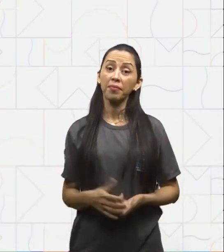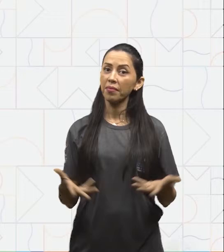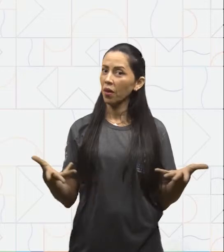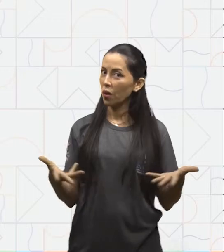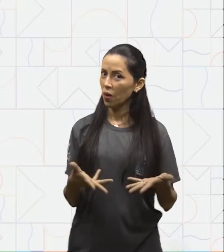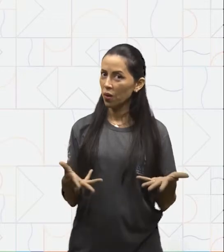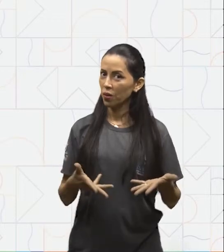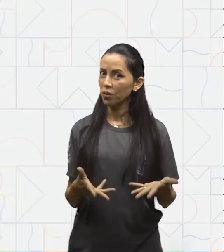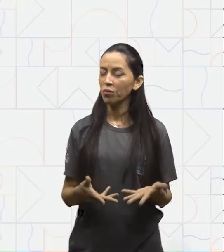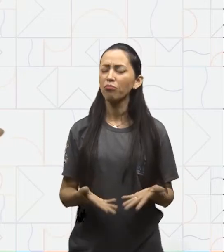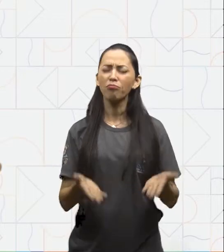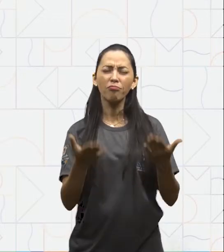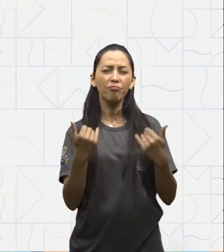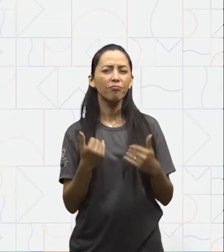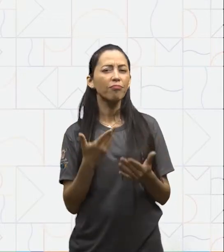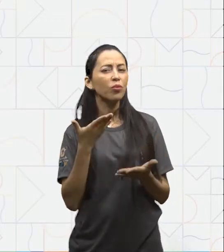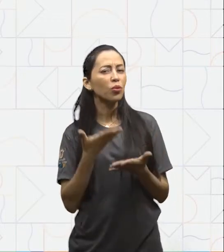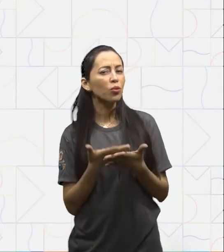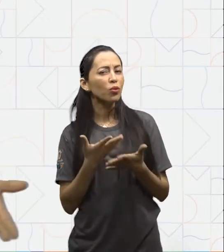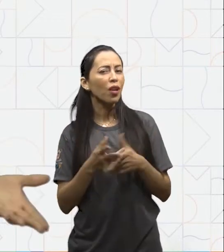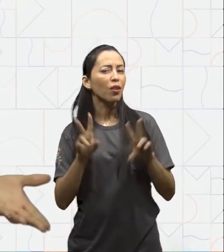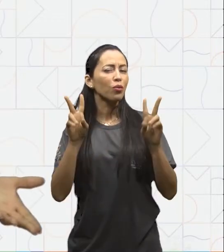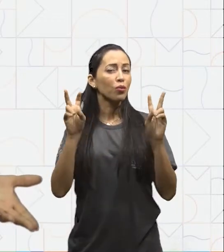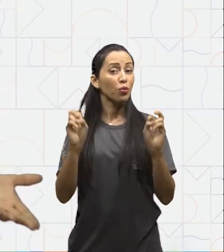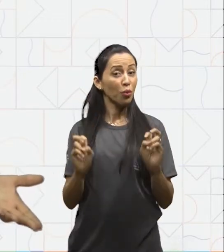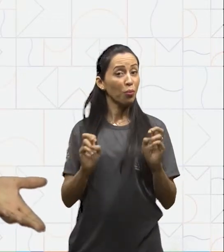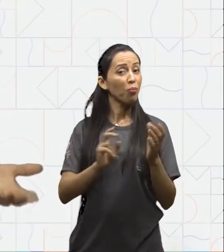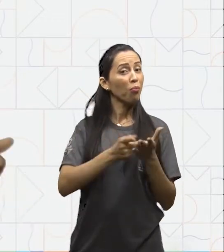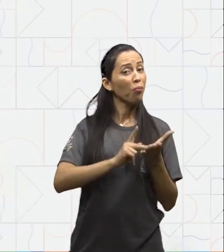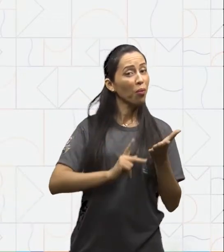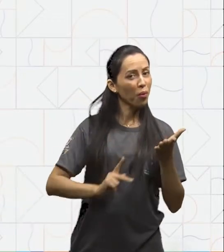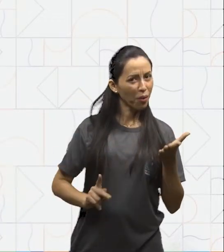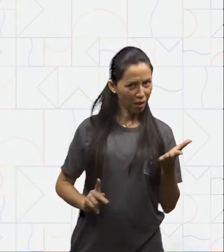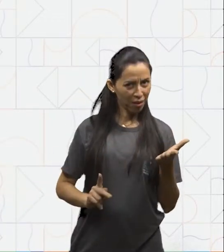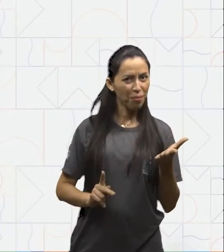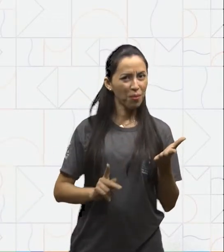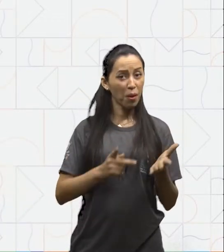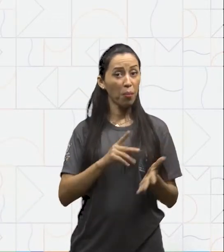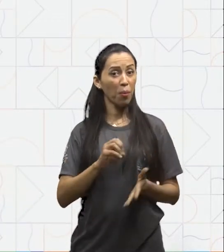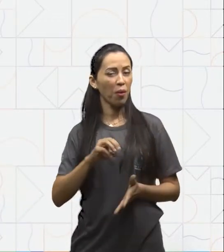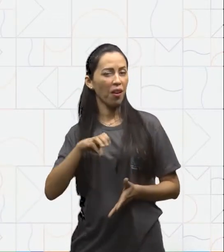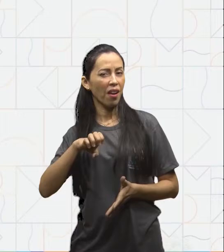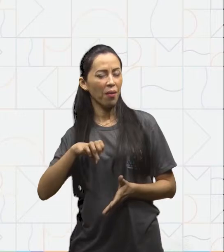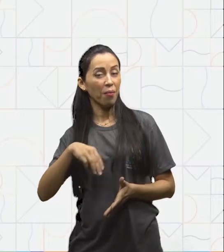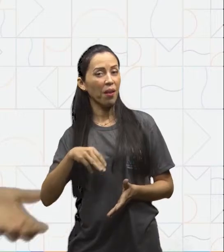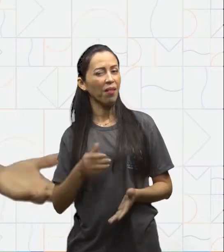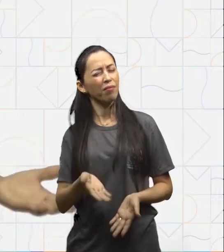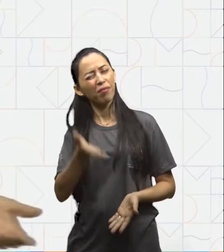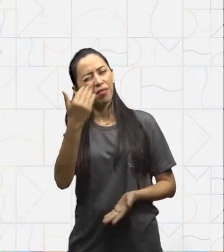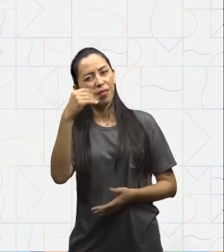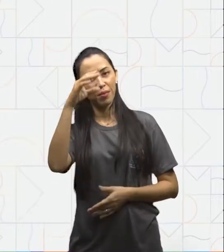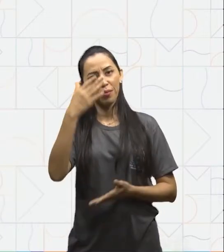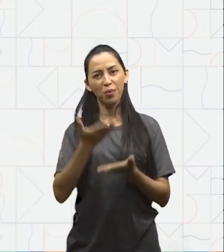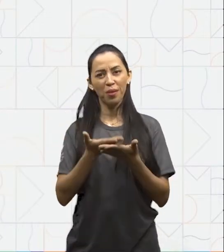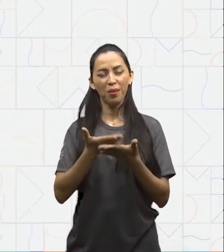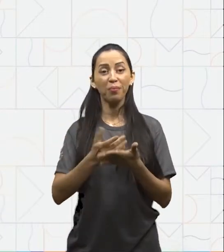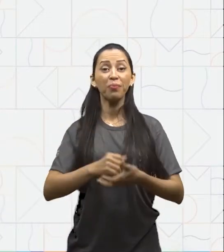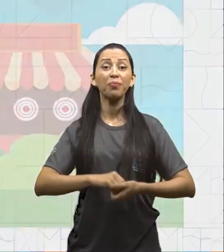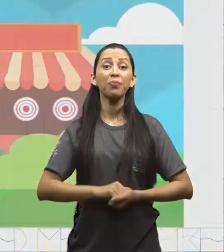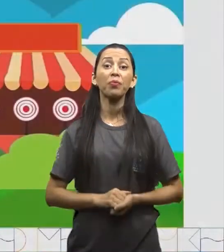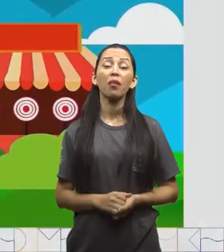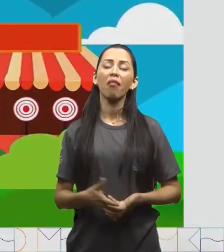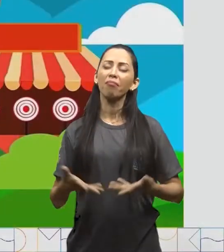Manaus. Hoje, você apreciará poemas comigo, observando-os mais de perto. Partiu para mais uma